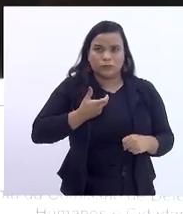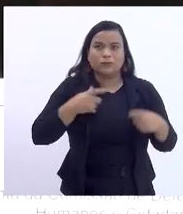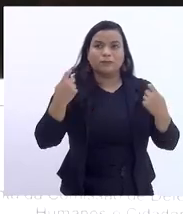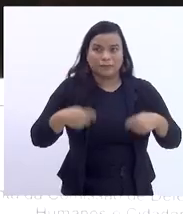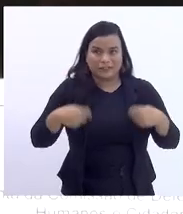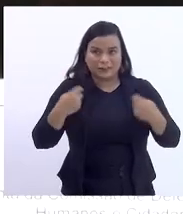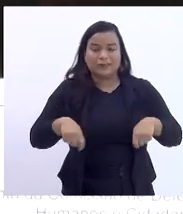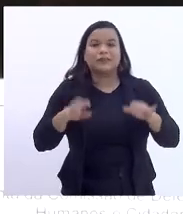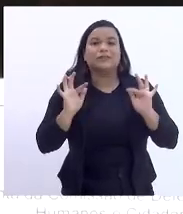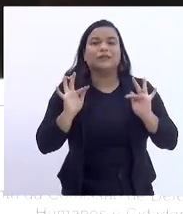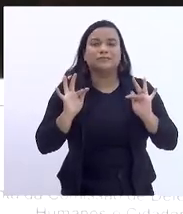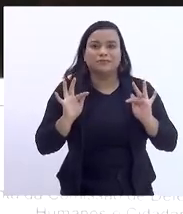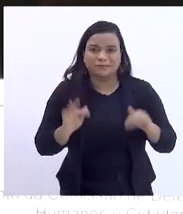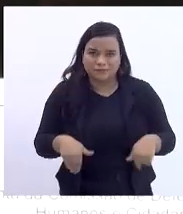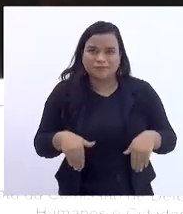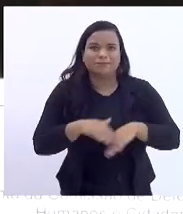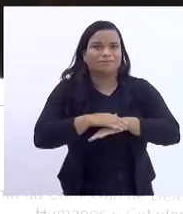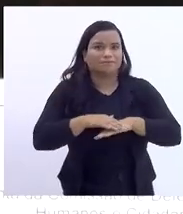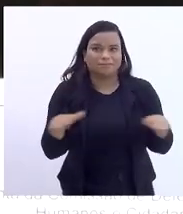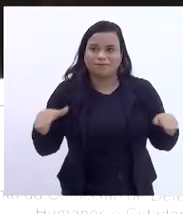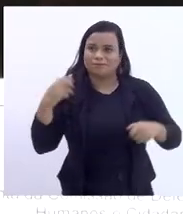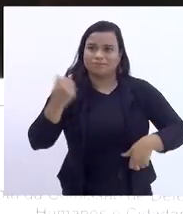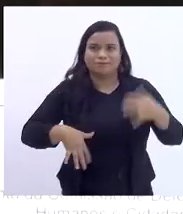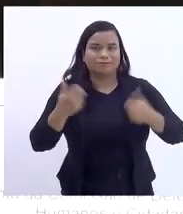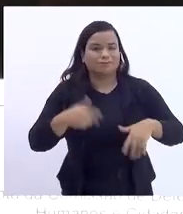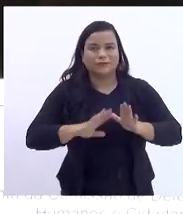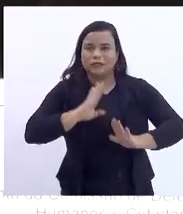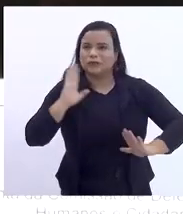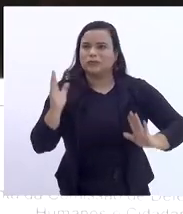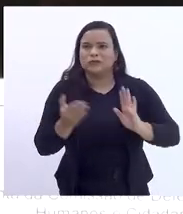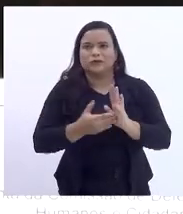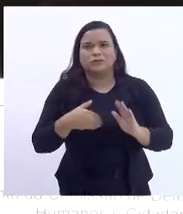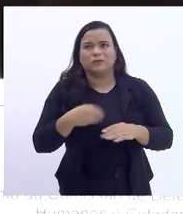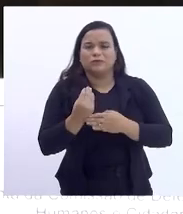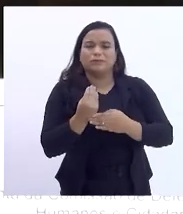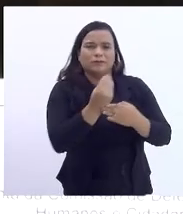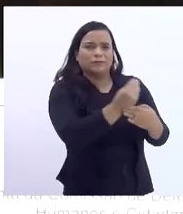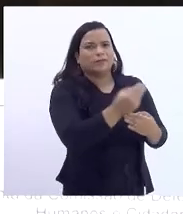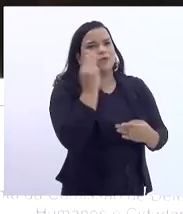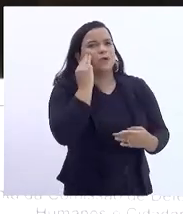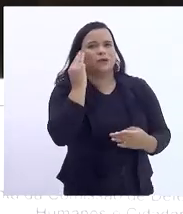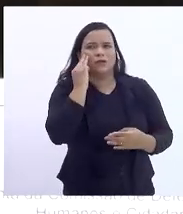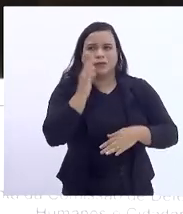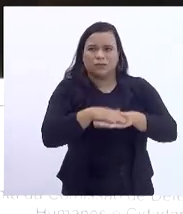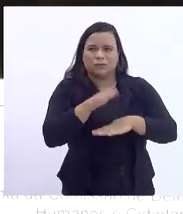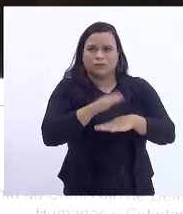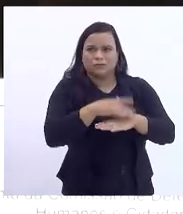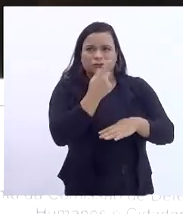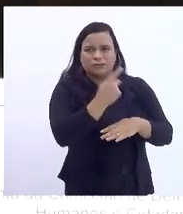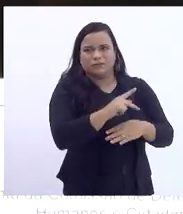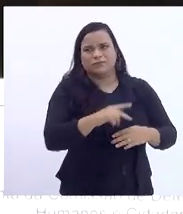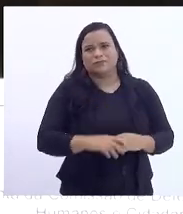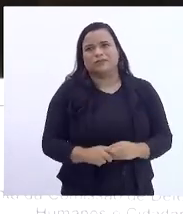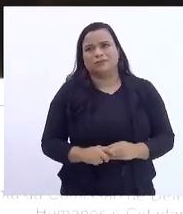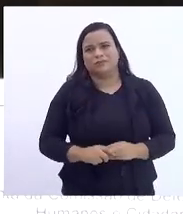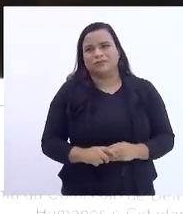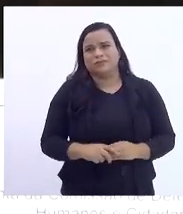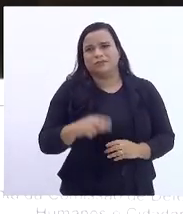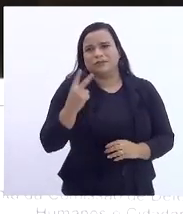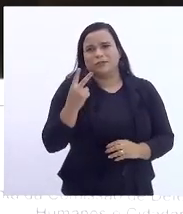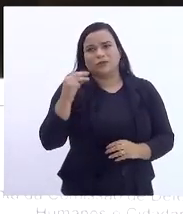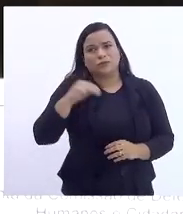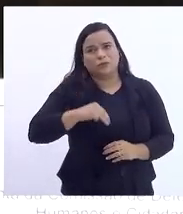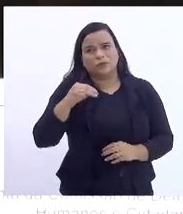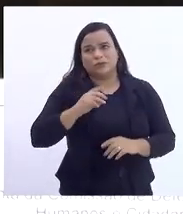precisa fechar as falas agora eu vou pedir vou passar para Deputado a Mônica conduzir eu vou pedir dois